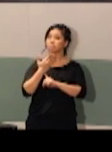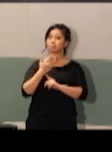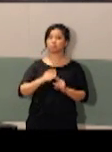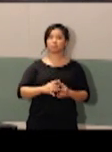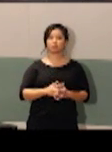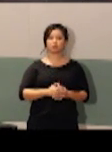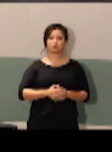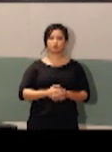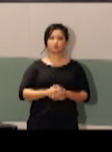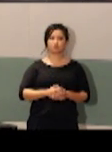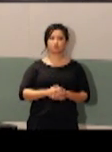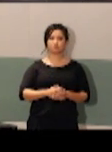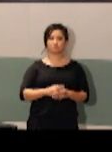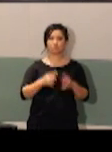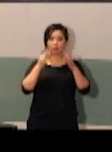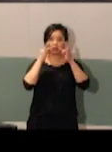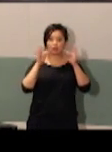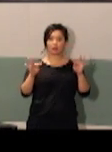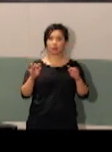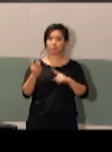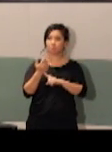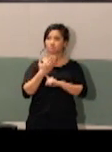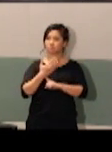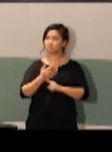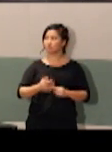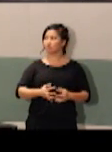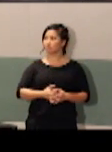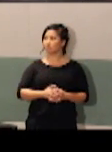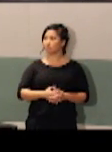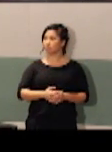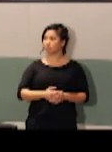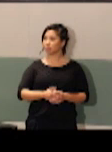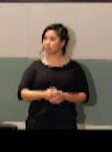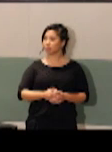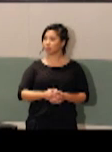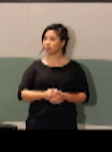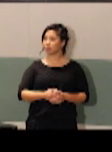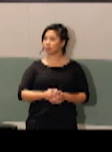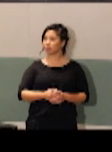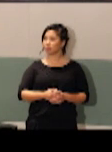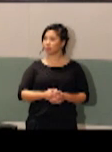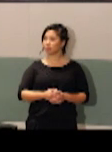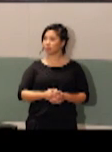Por favor, o técnico do cronômetro. Tem